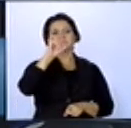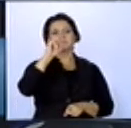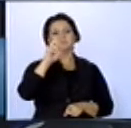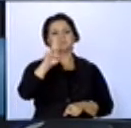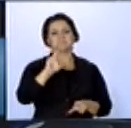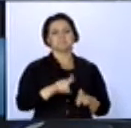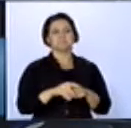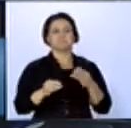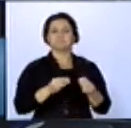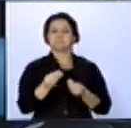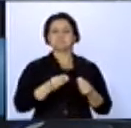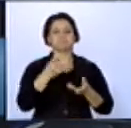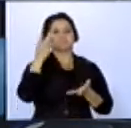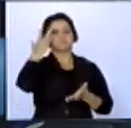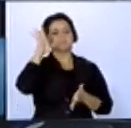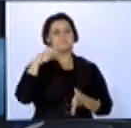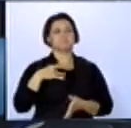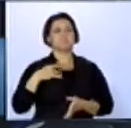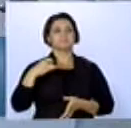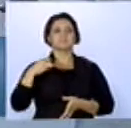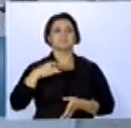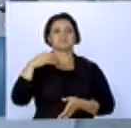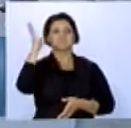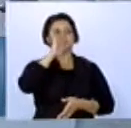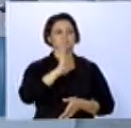do agentes voluntários do Brasil